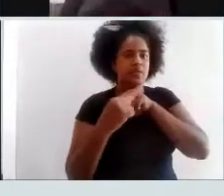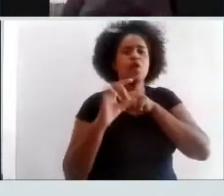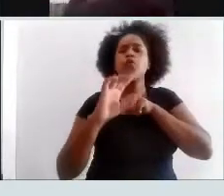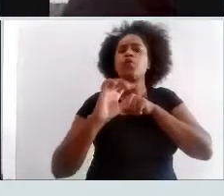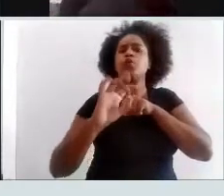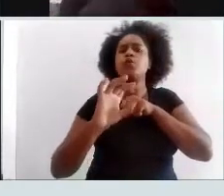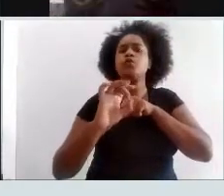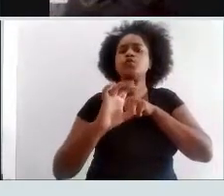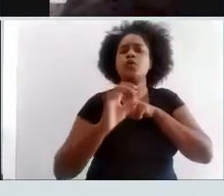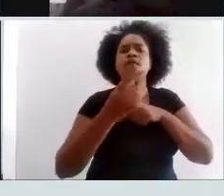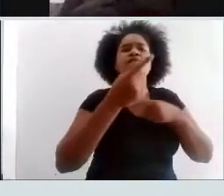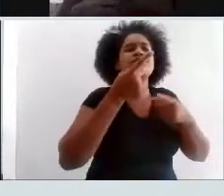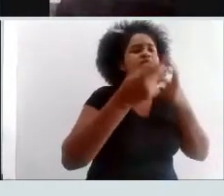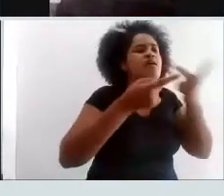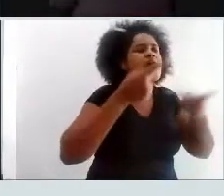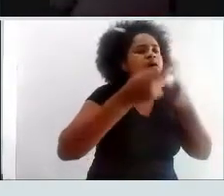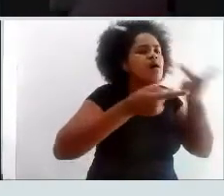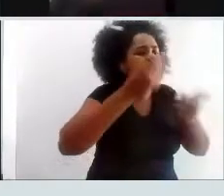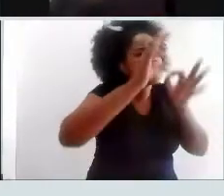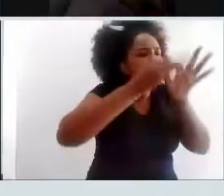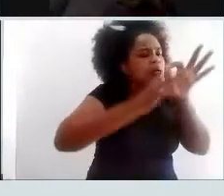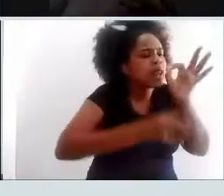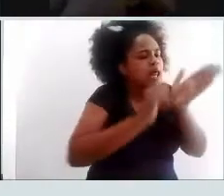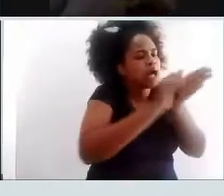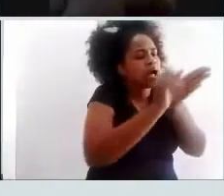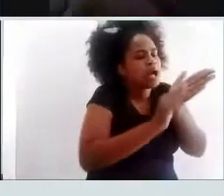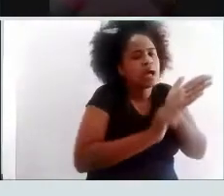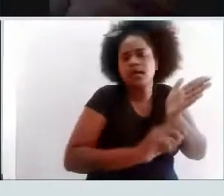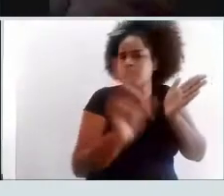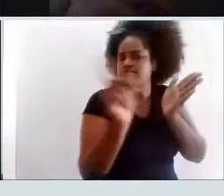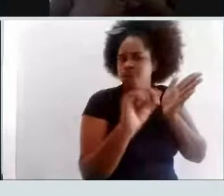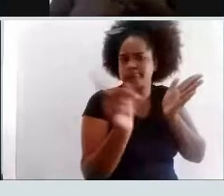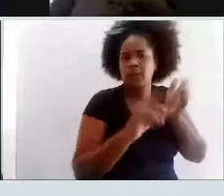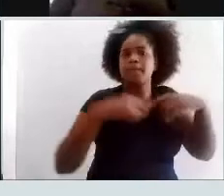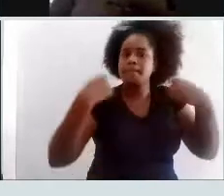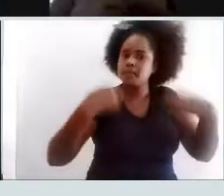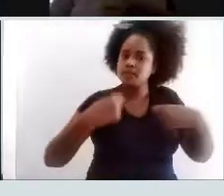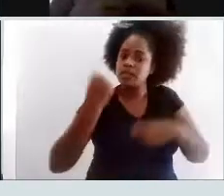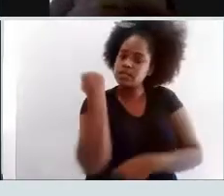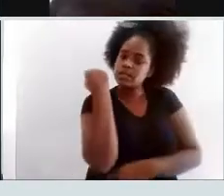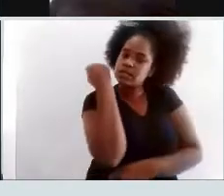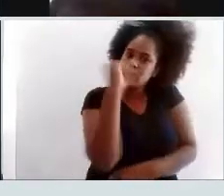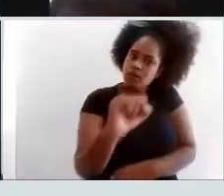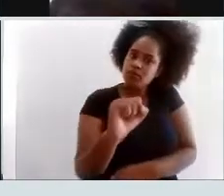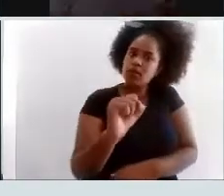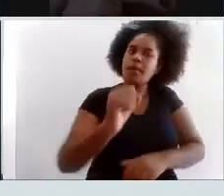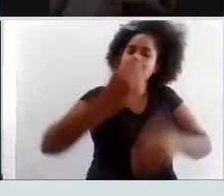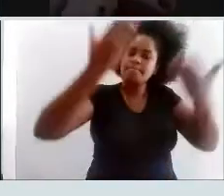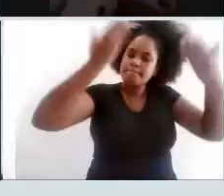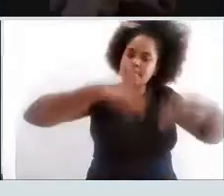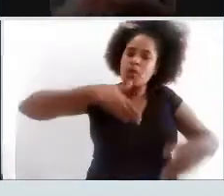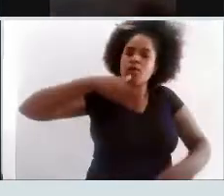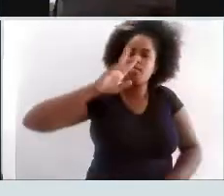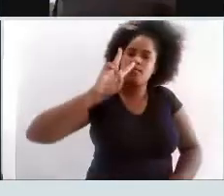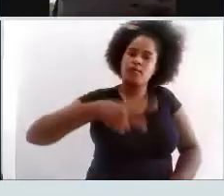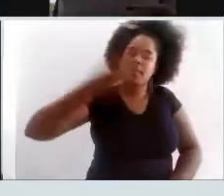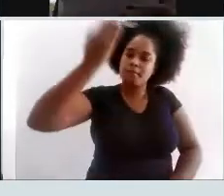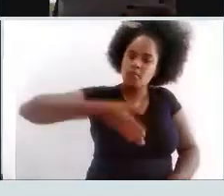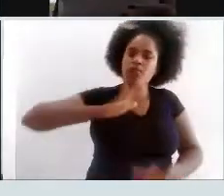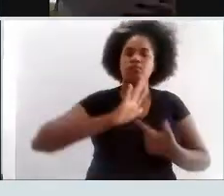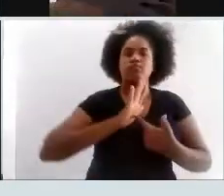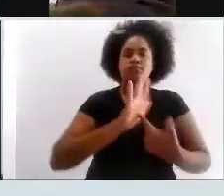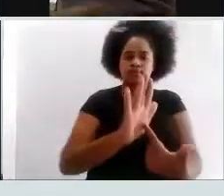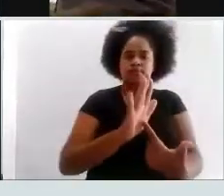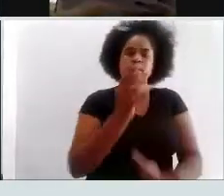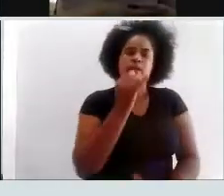eu preciso de argumentos, né? Talvez trazer uma pesquisa, um estudo na área, o pensamento de